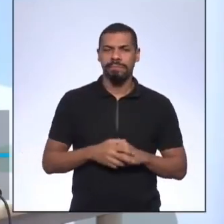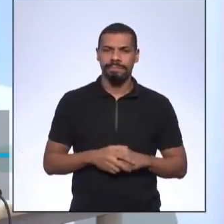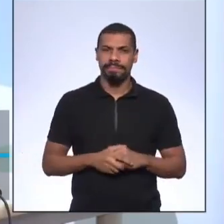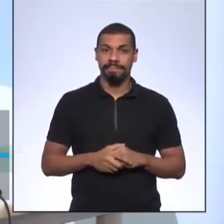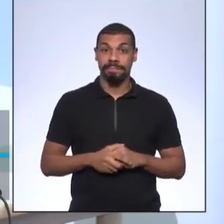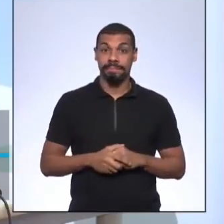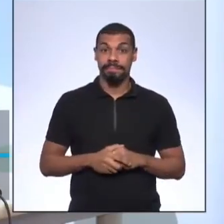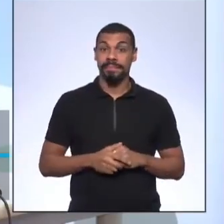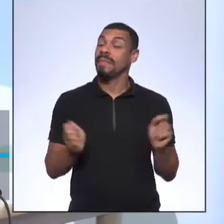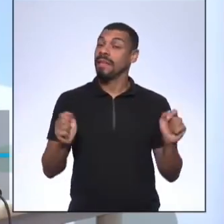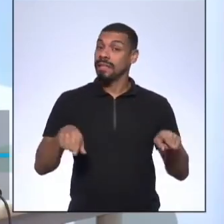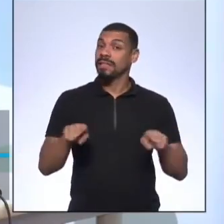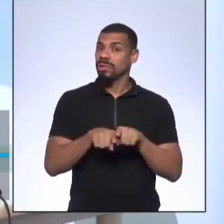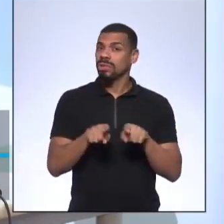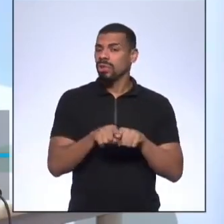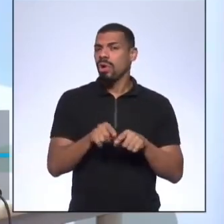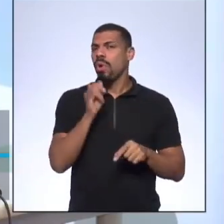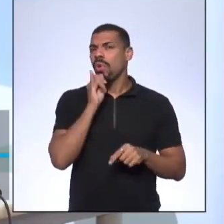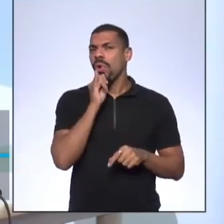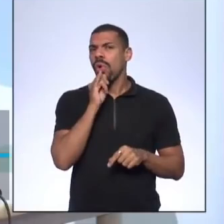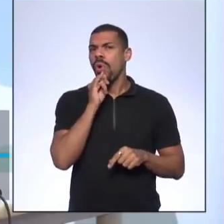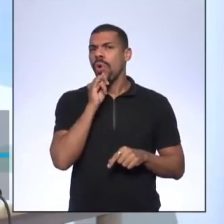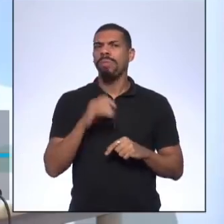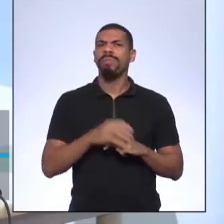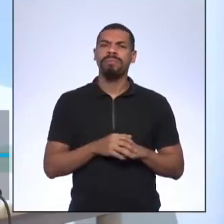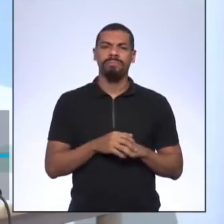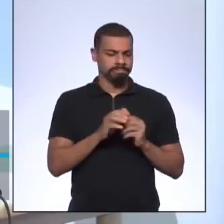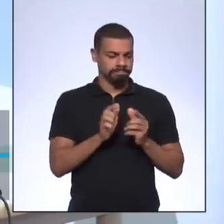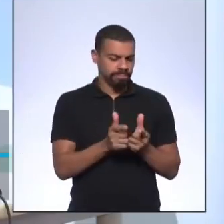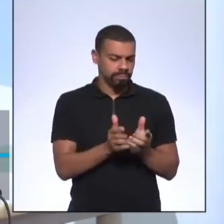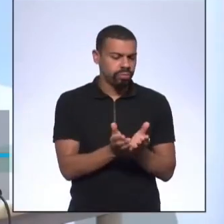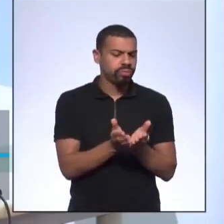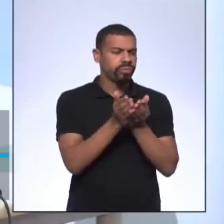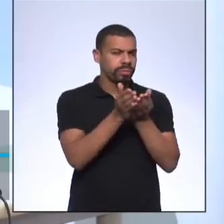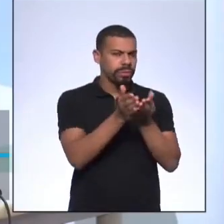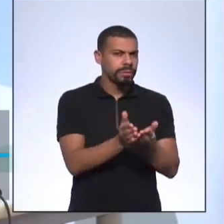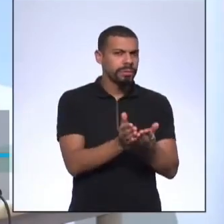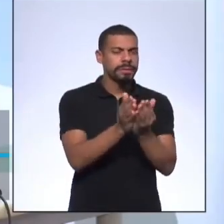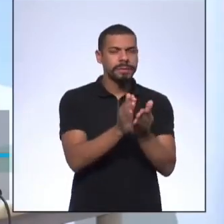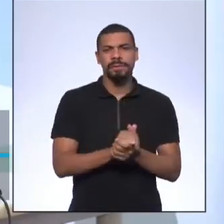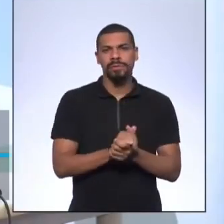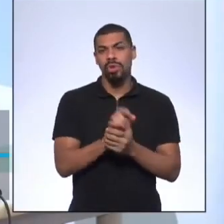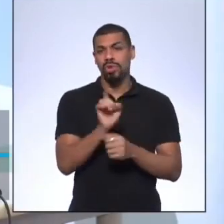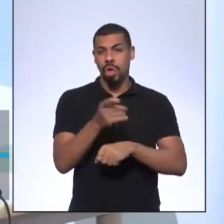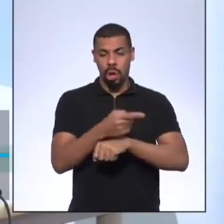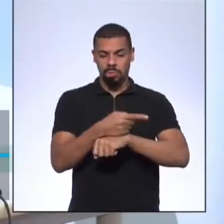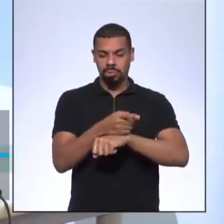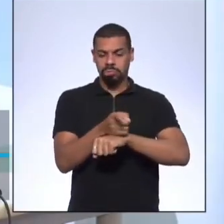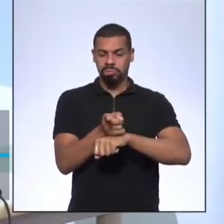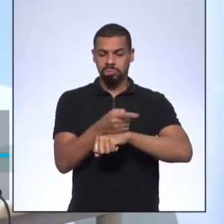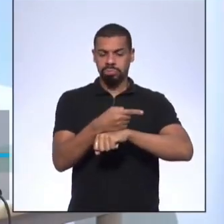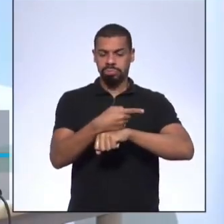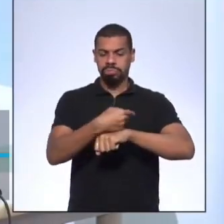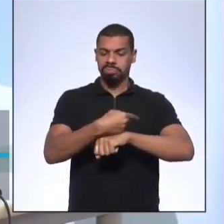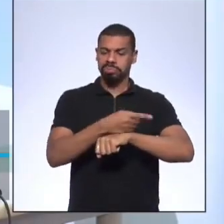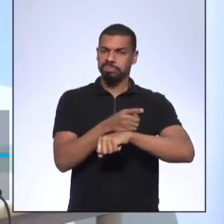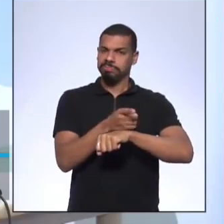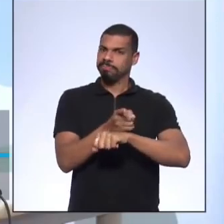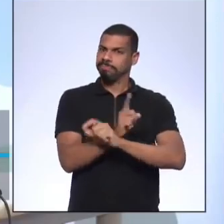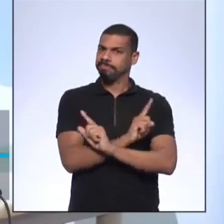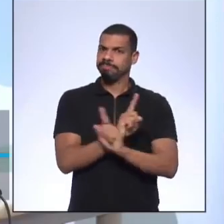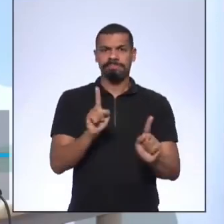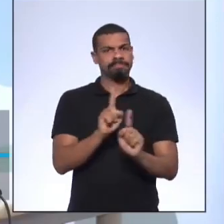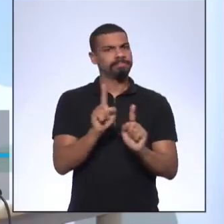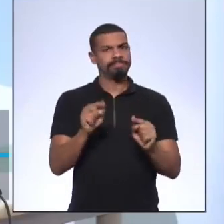colonização que a gente conhece como grandes navegações, né? Mas claro que só a bússola por si só não vai